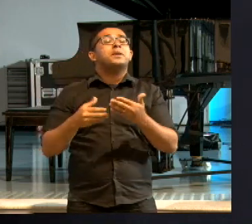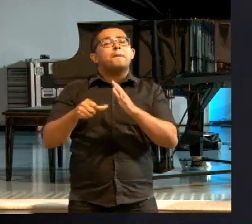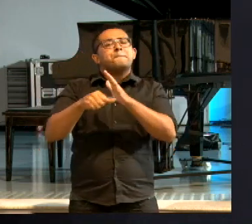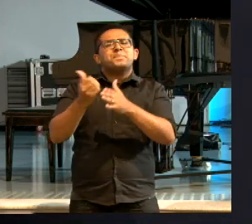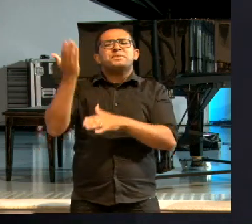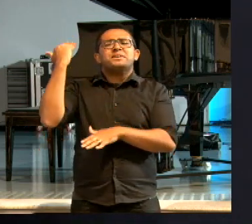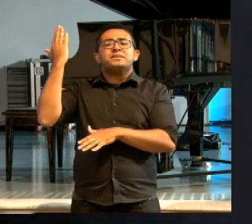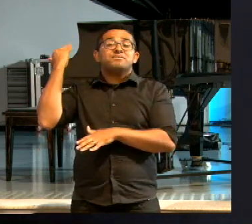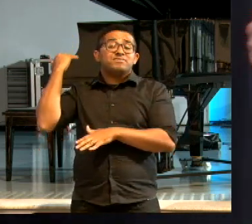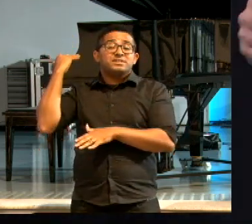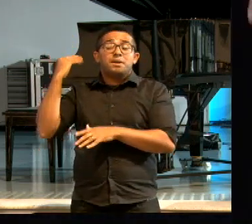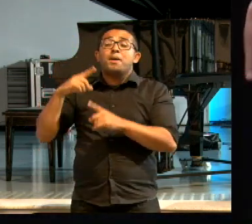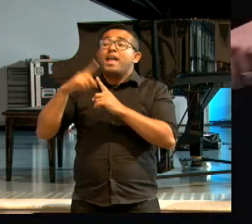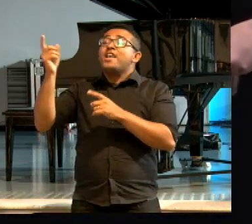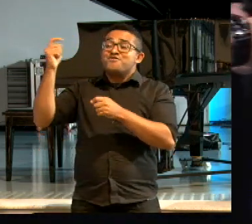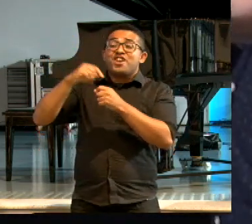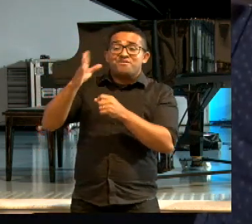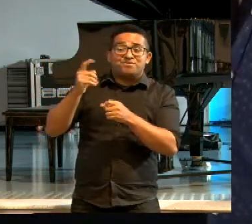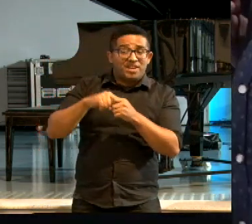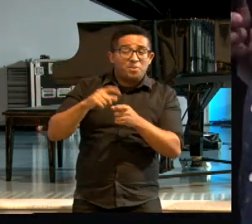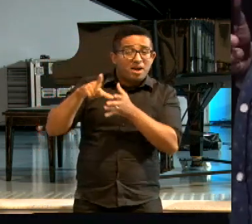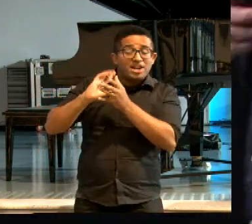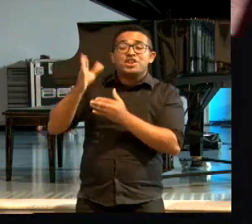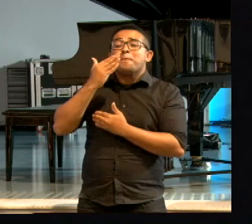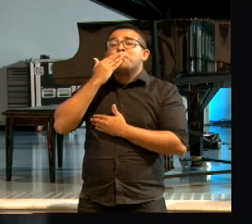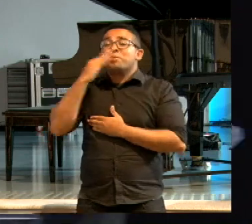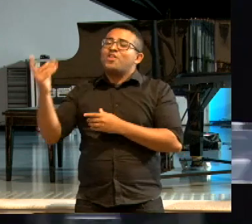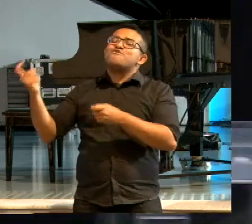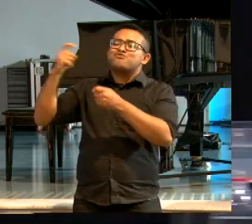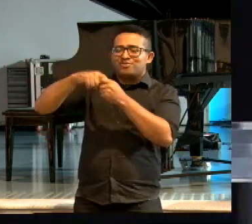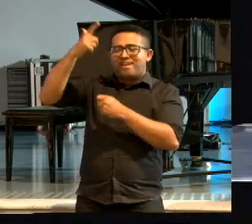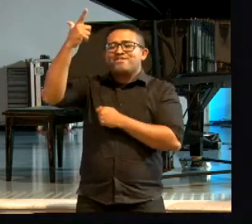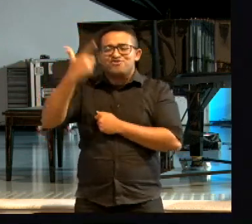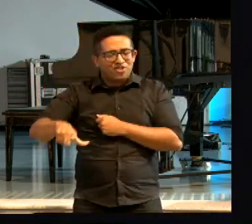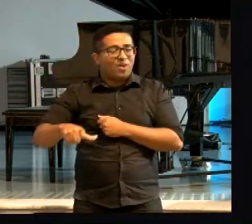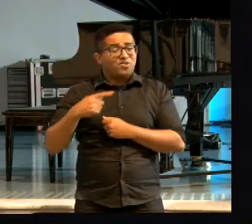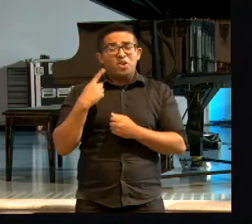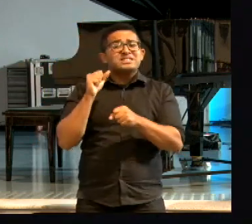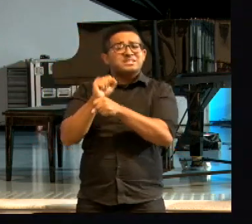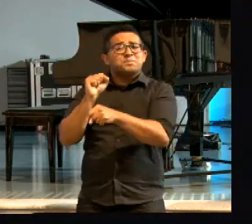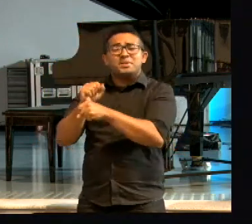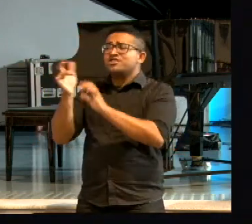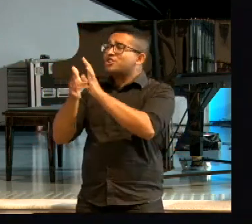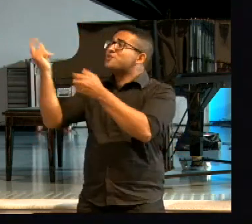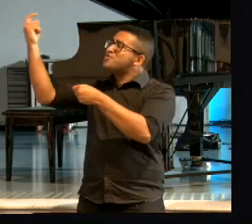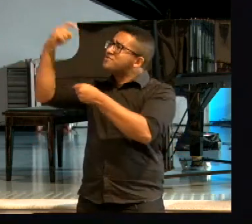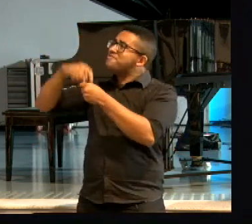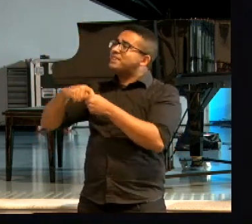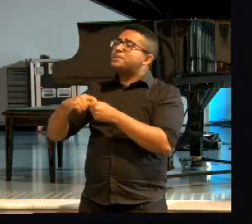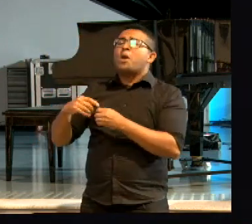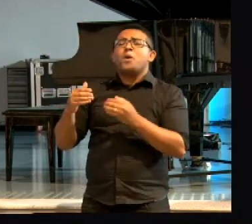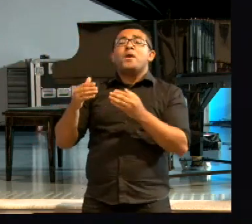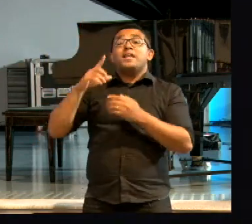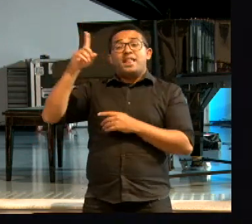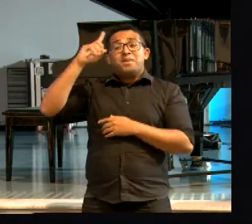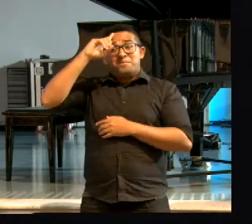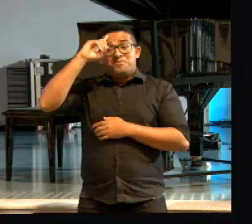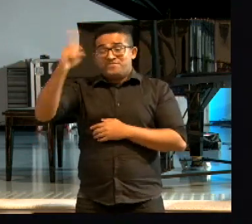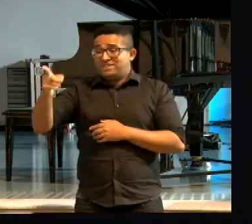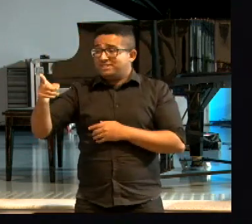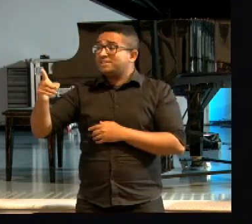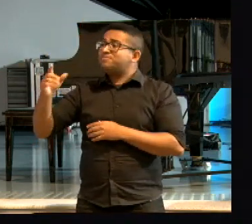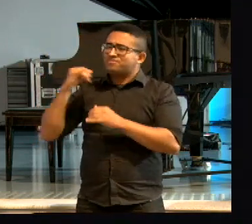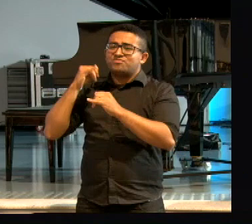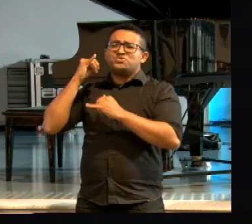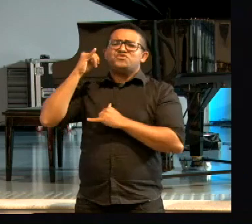esse que veio uma vez, prometeu voltar outra vez, e nós estamos aguardando sua volta. Então ele diz: envie ele o Cristo, o qual